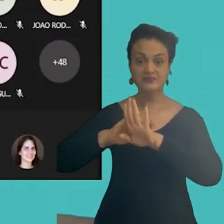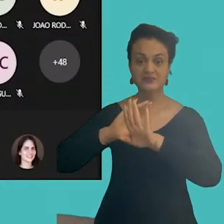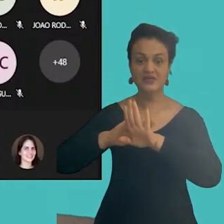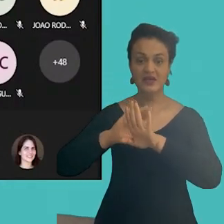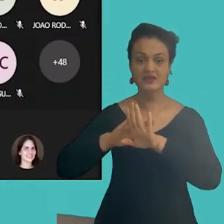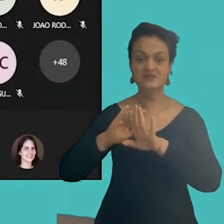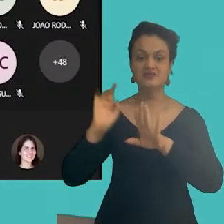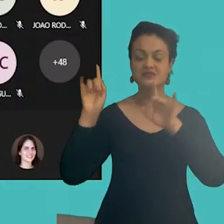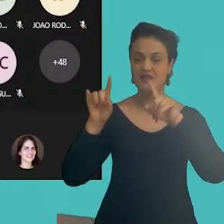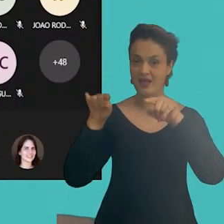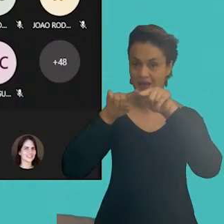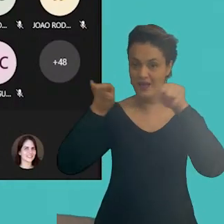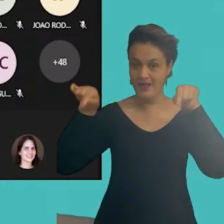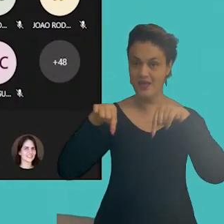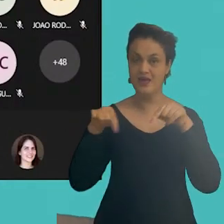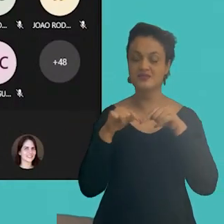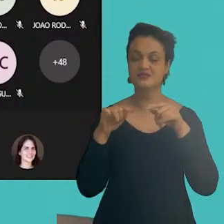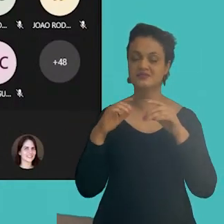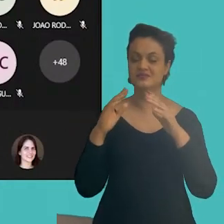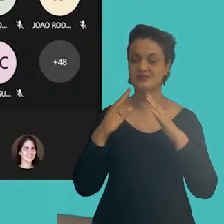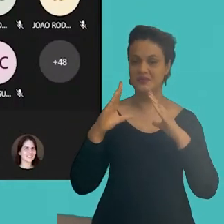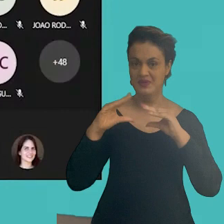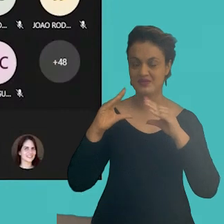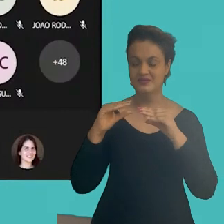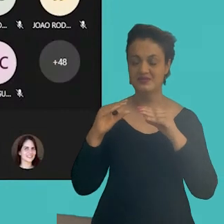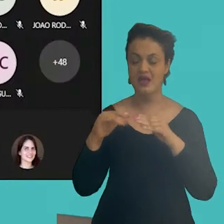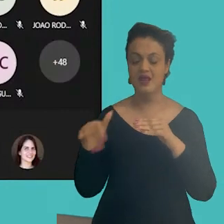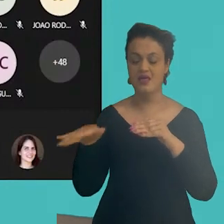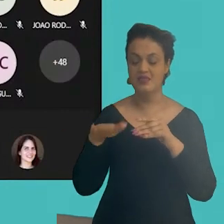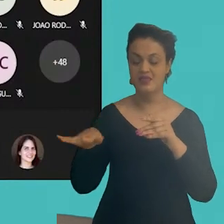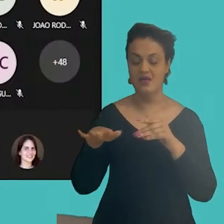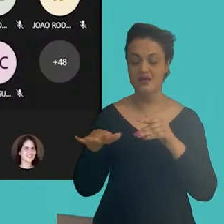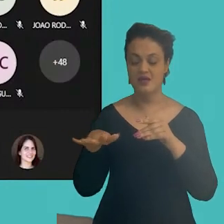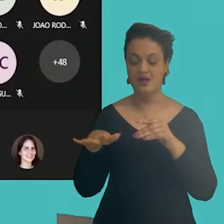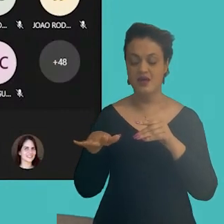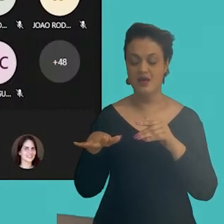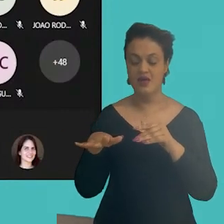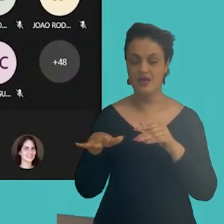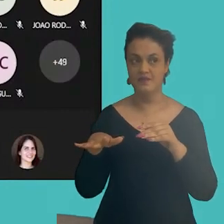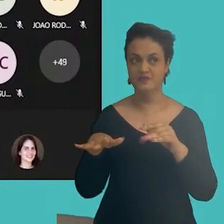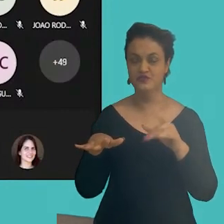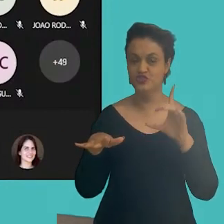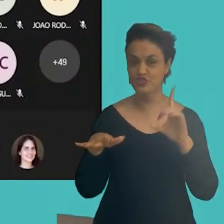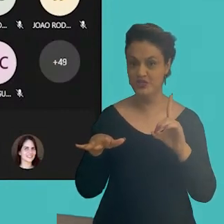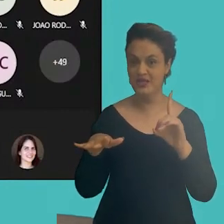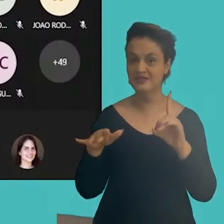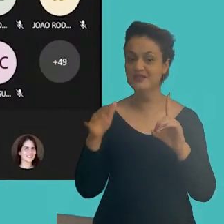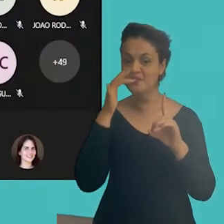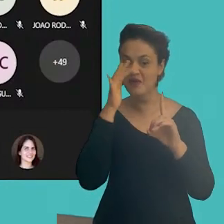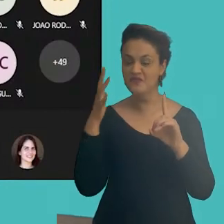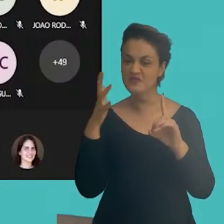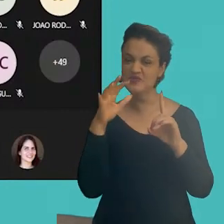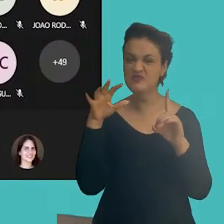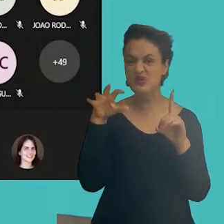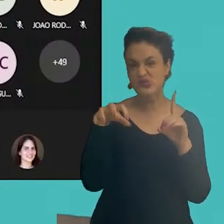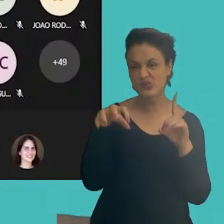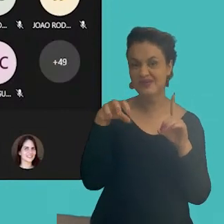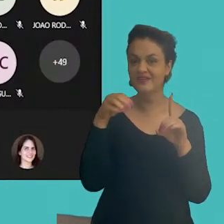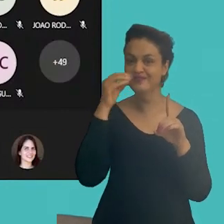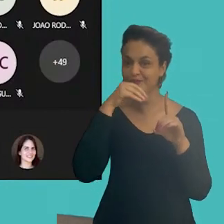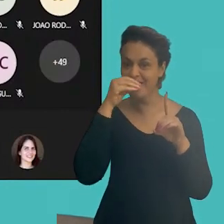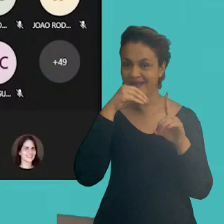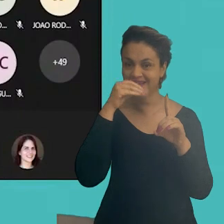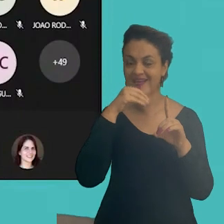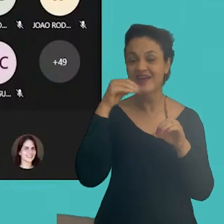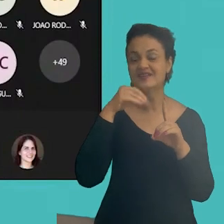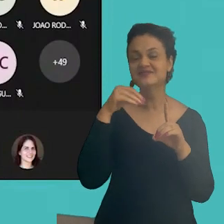parede clara. À minha direita, eu tenho uma planta, que é uma jiboia. Ela está meio caidinha, coitada, mas estou